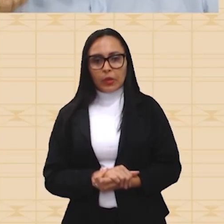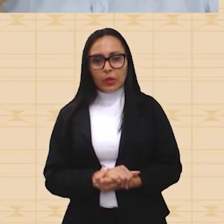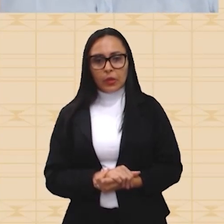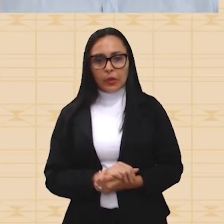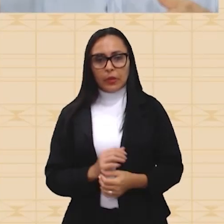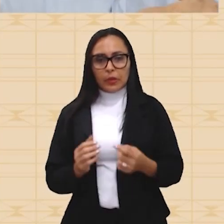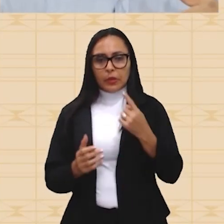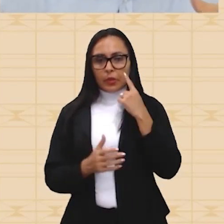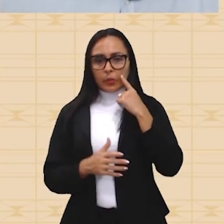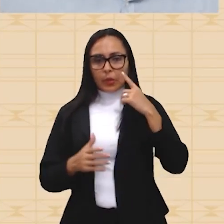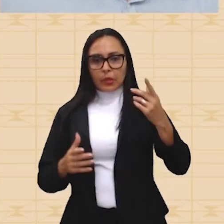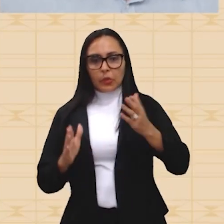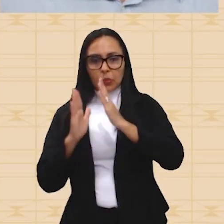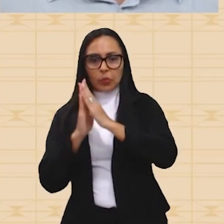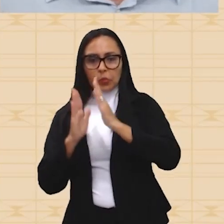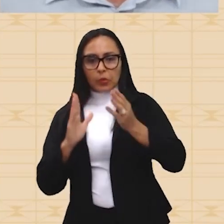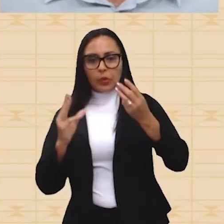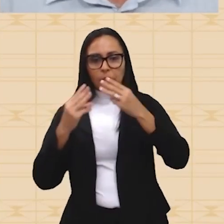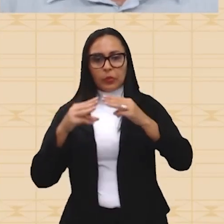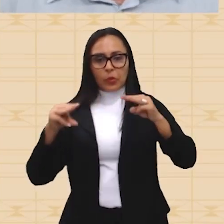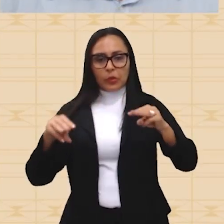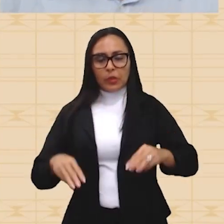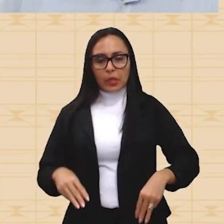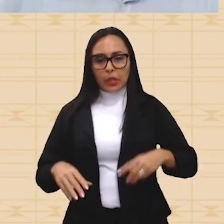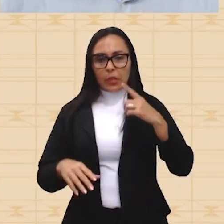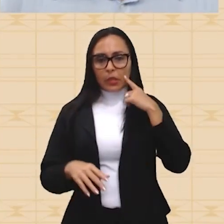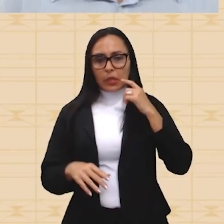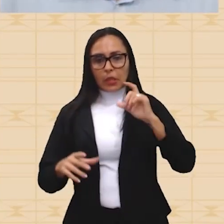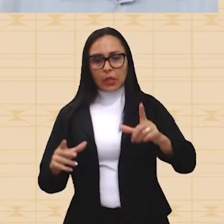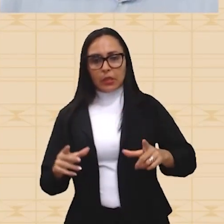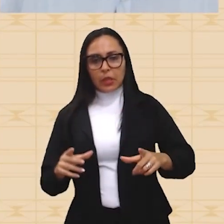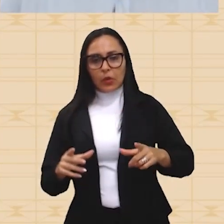de bibliotecas e museus, além de combater o moralismo,